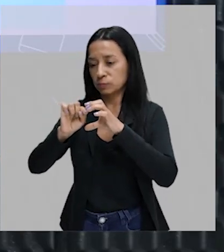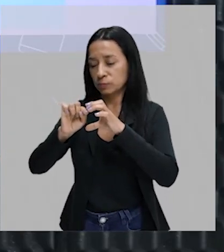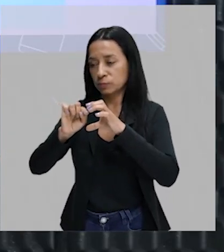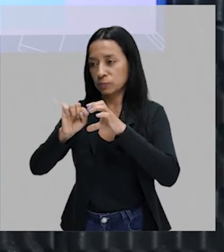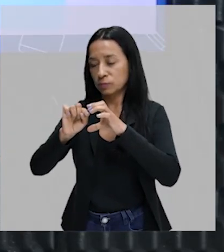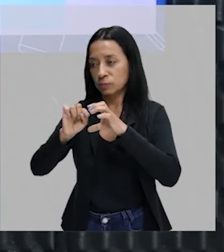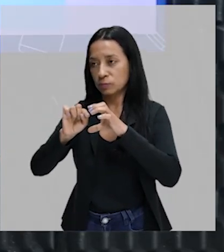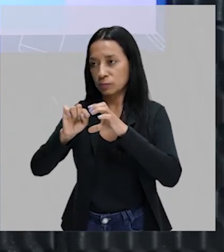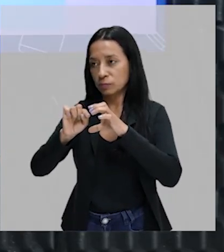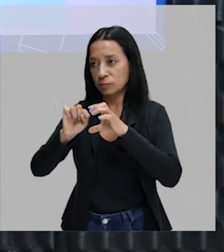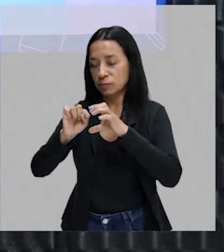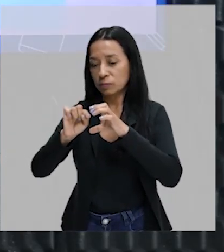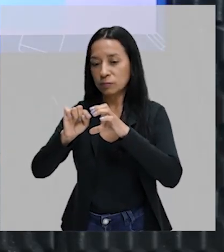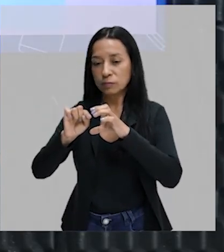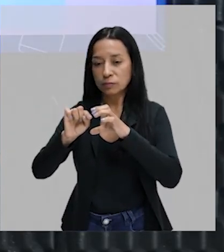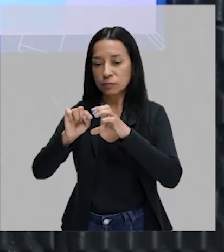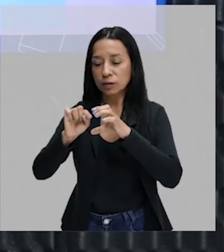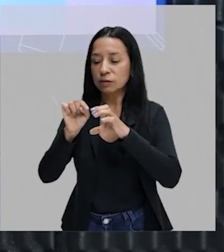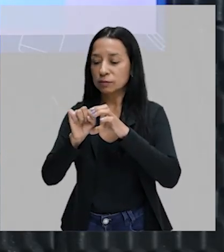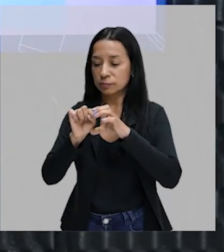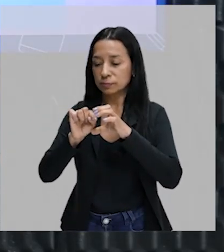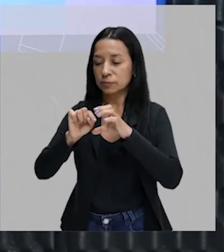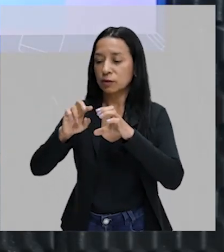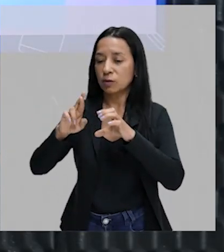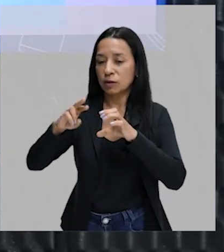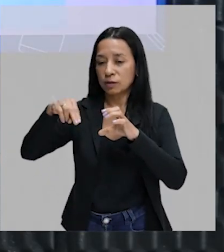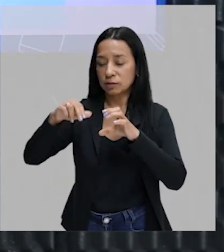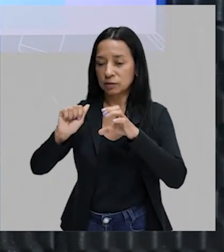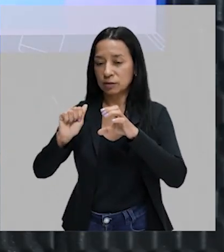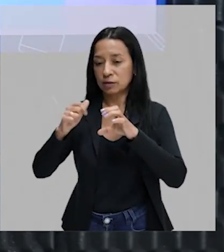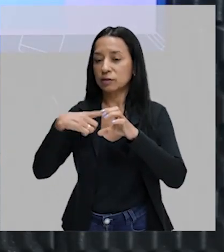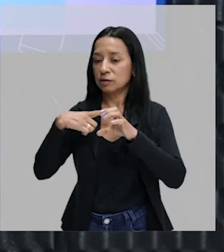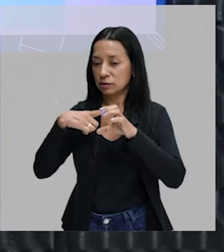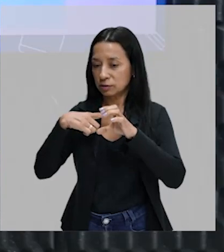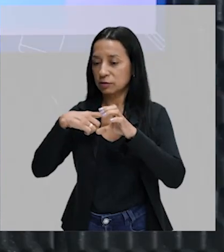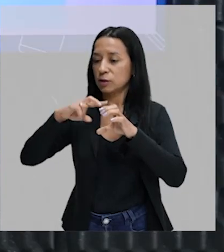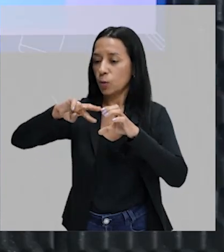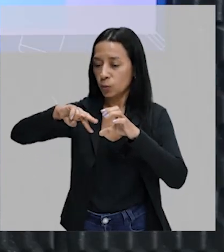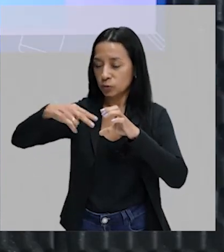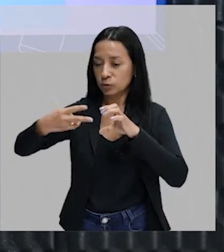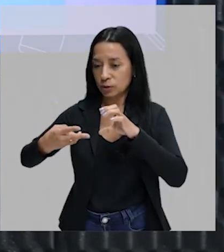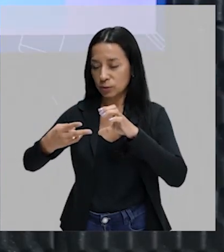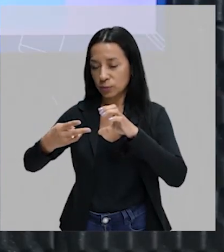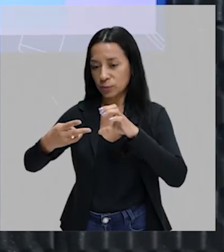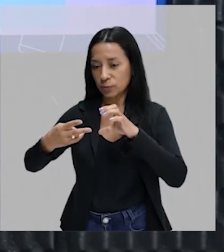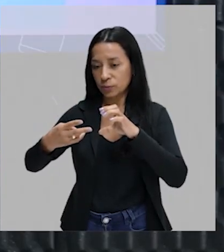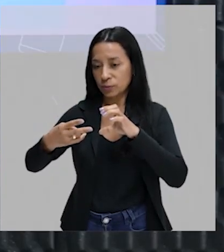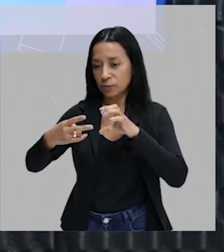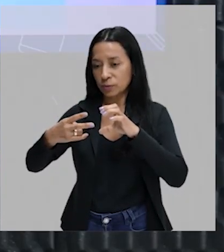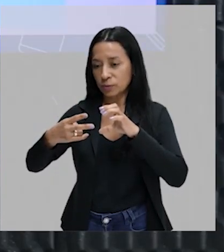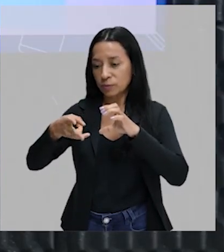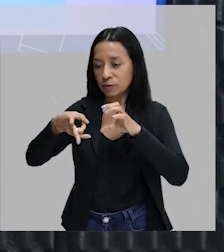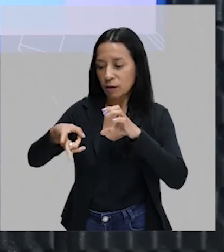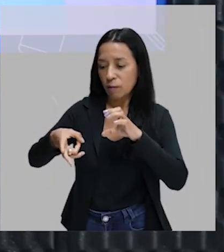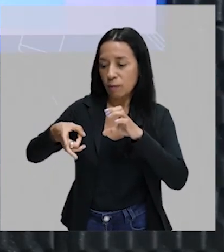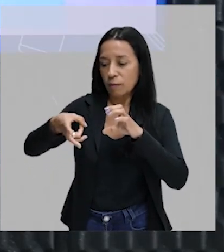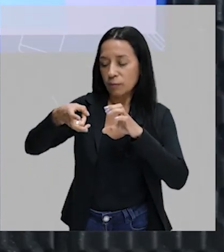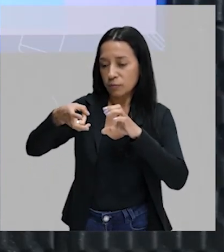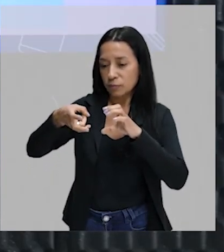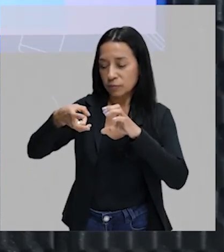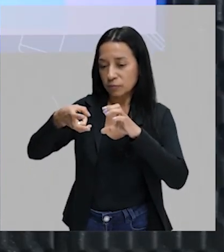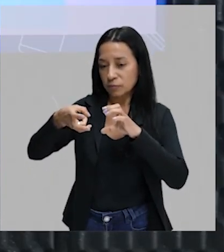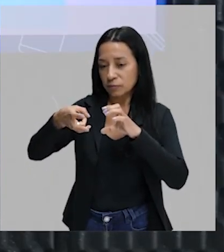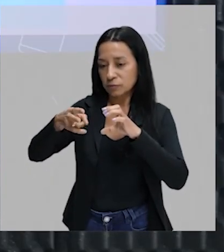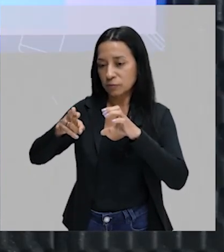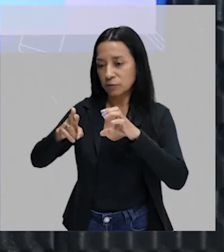Então, lá no citoplasma, esse RNA que contém uma informação genética, ele vai ser lido por uma organela